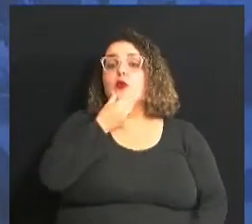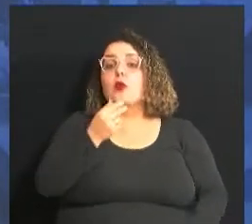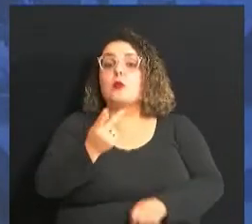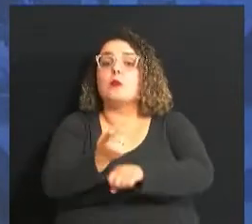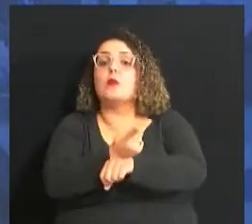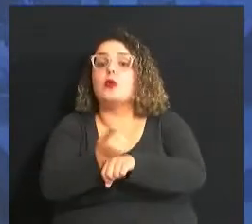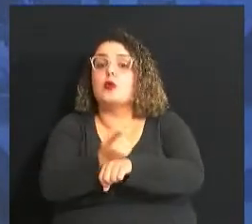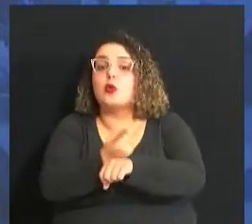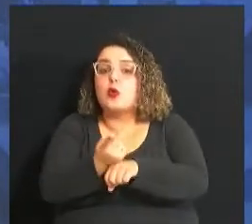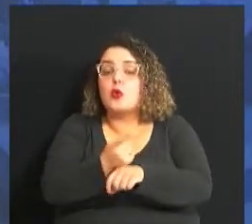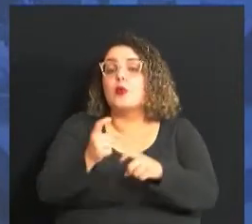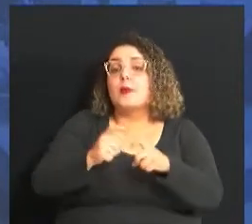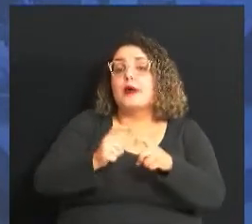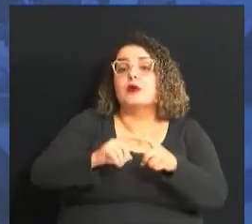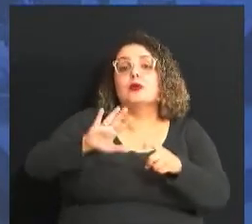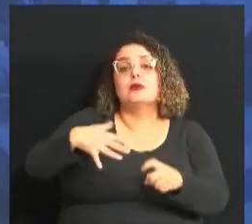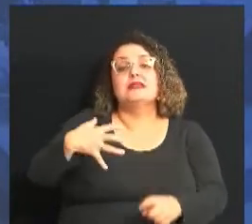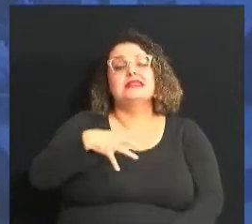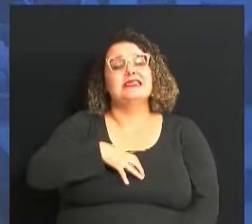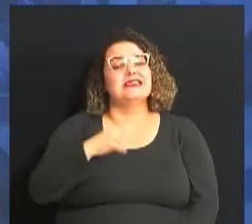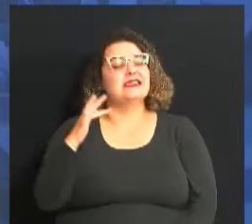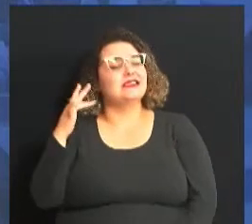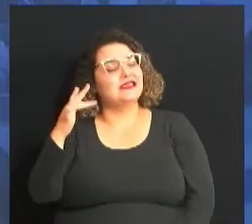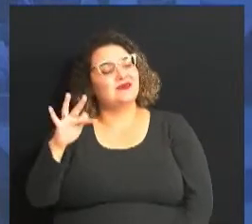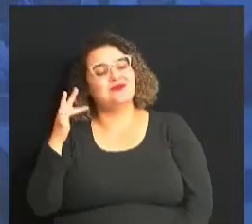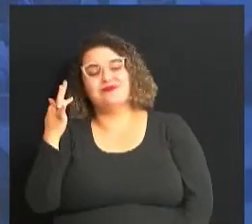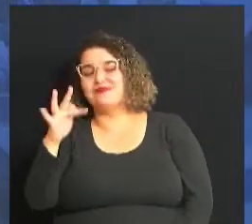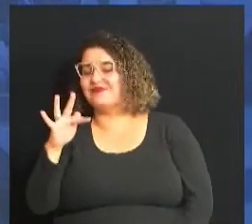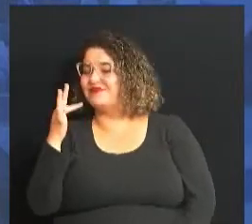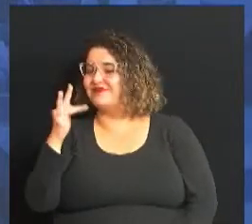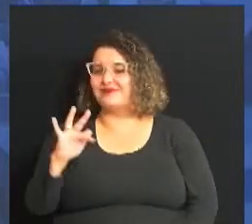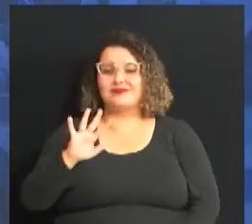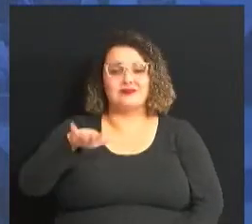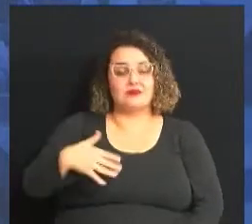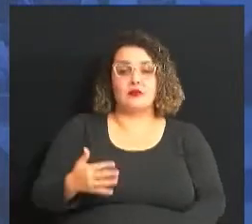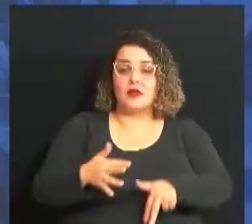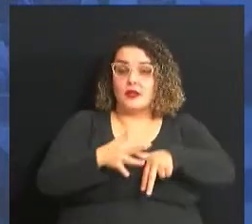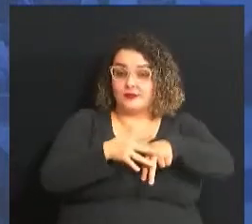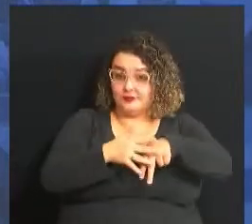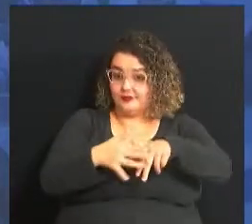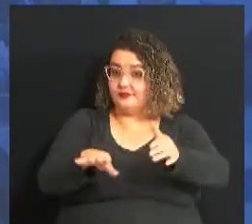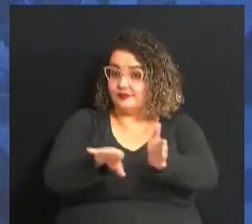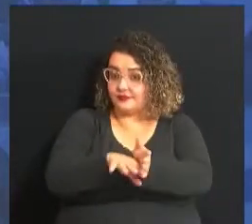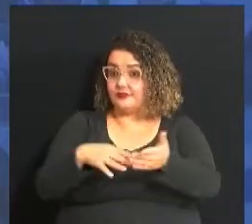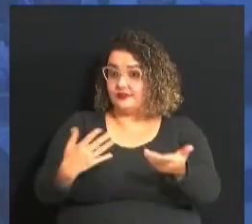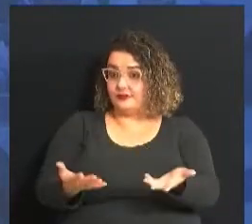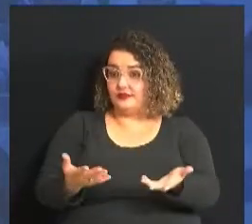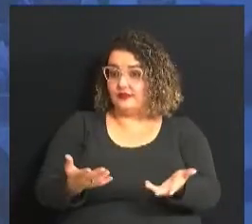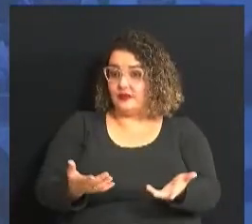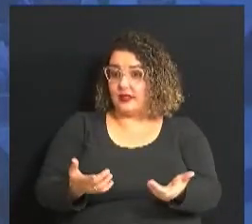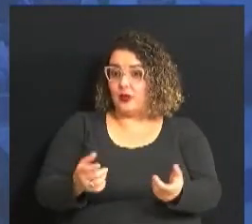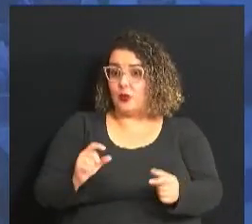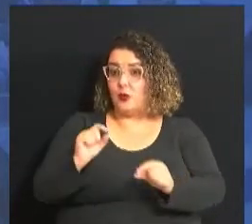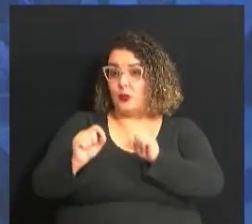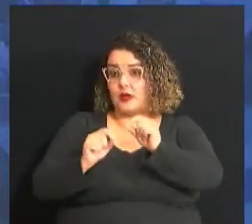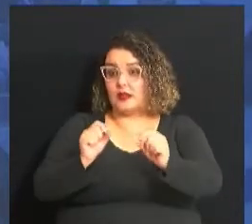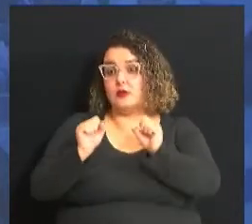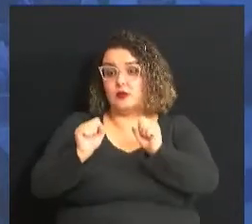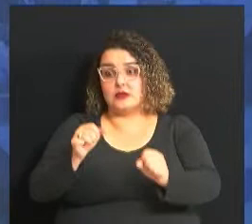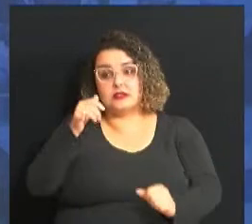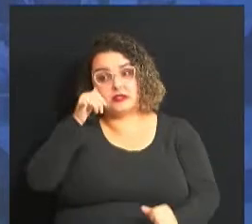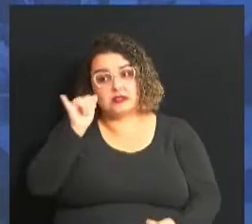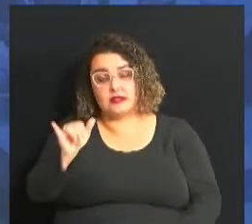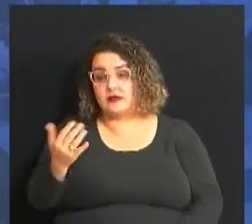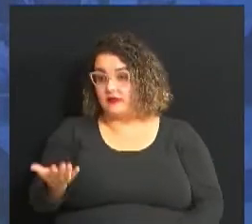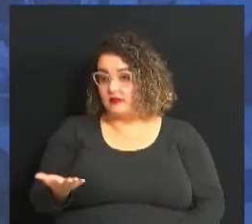quando já está com dor. Muitas vezes, quando chega o paciente aí aquilo que poderia ter sido evitado